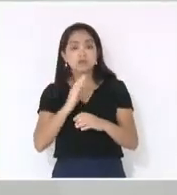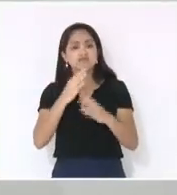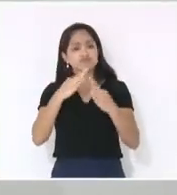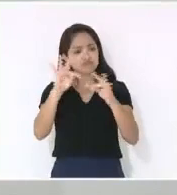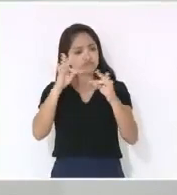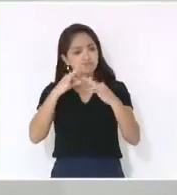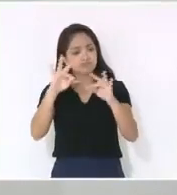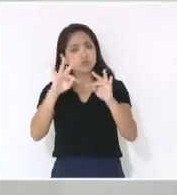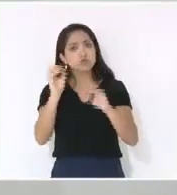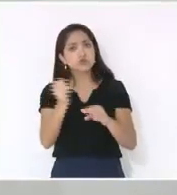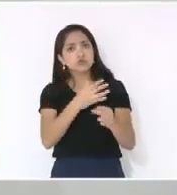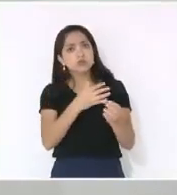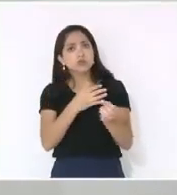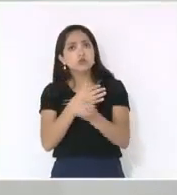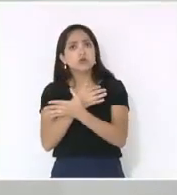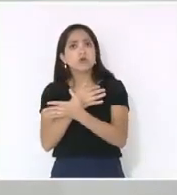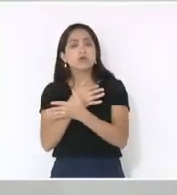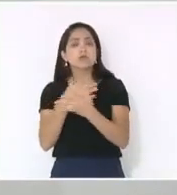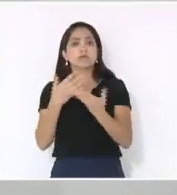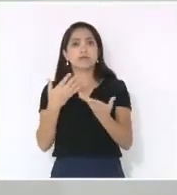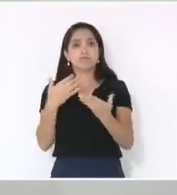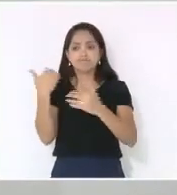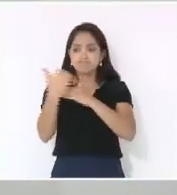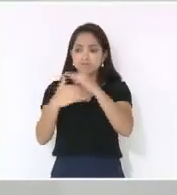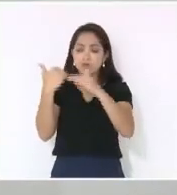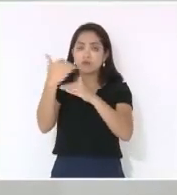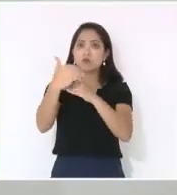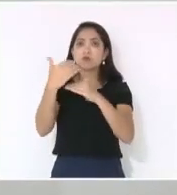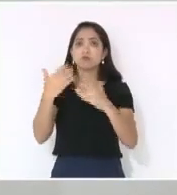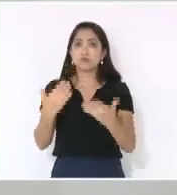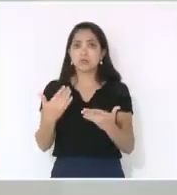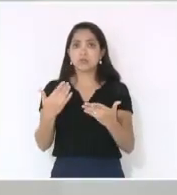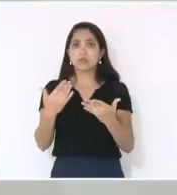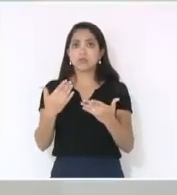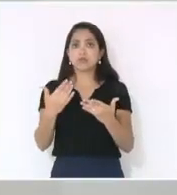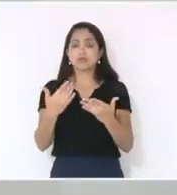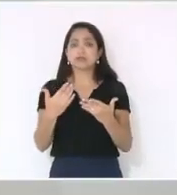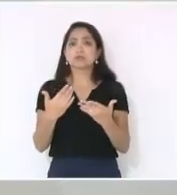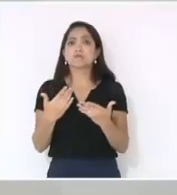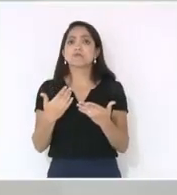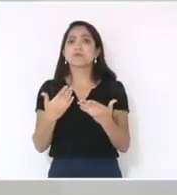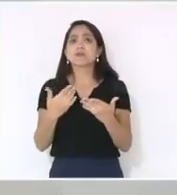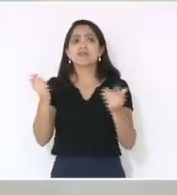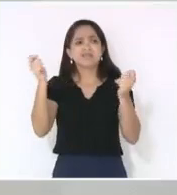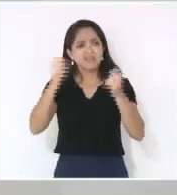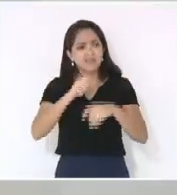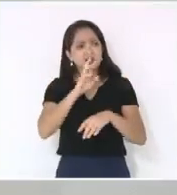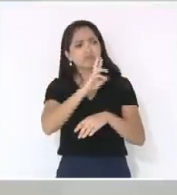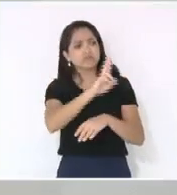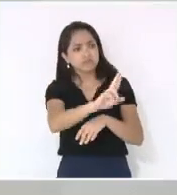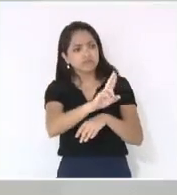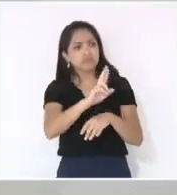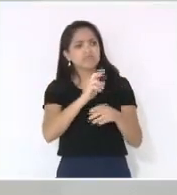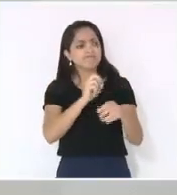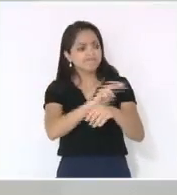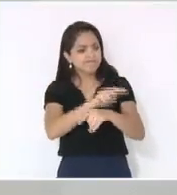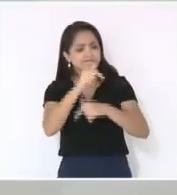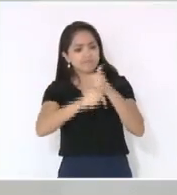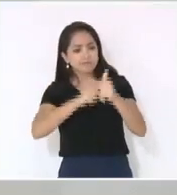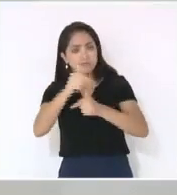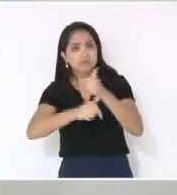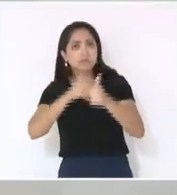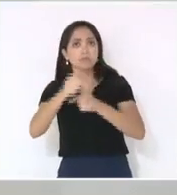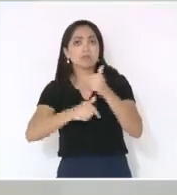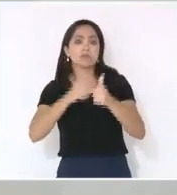ponta, que evoluíram, que são céleres, que dão respostas, que geram emprego e que aquecem